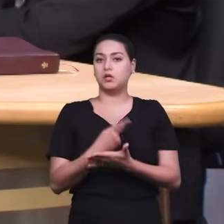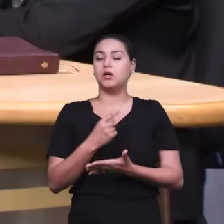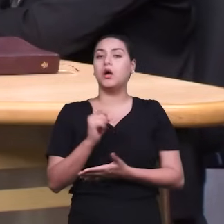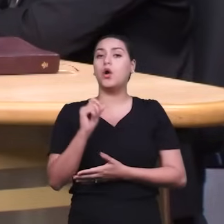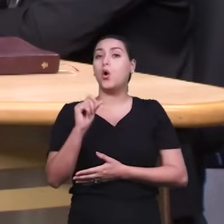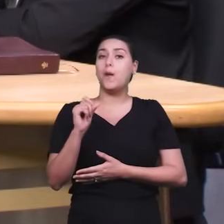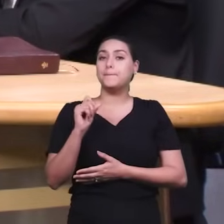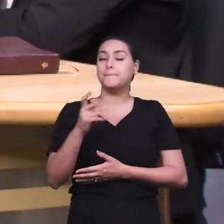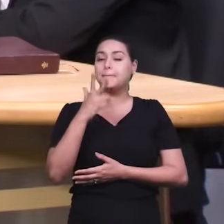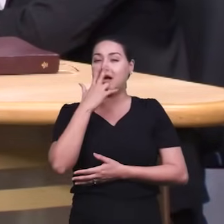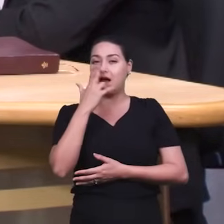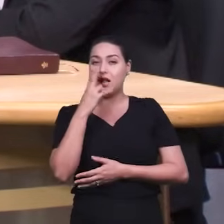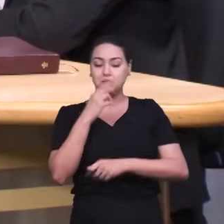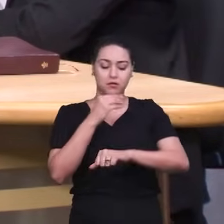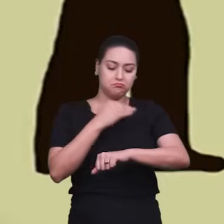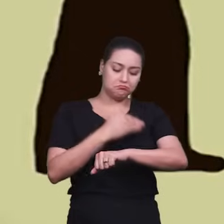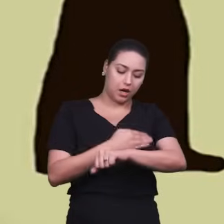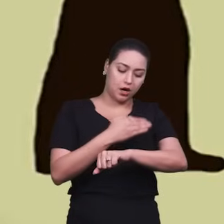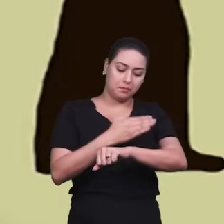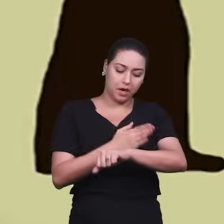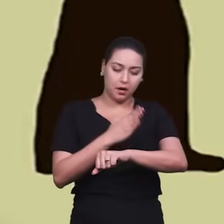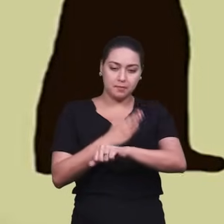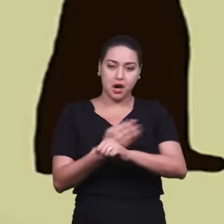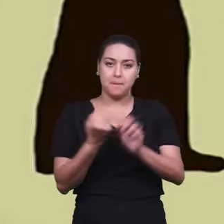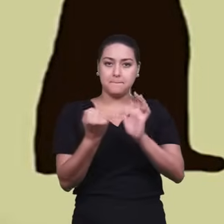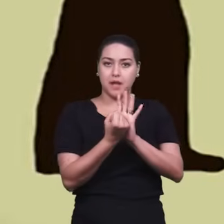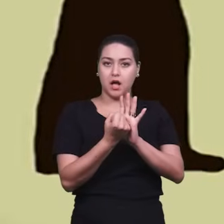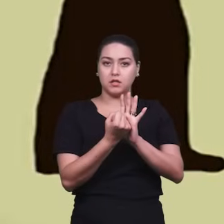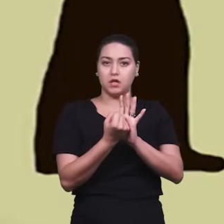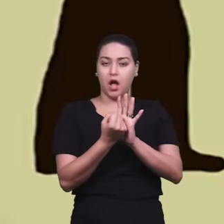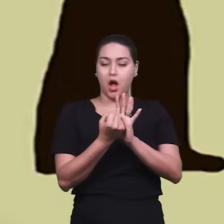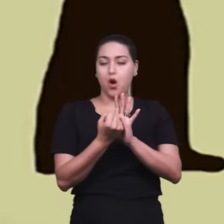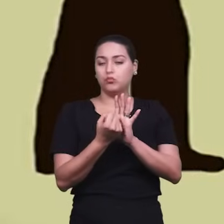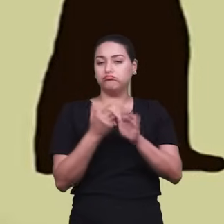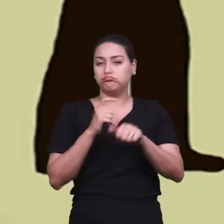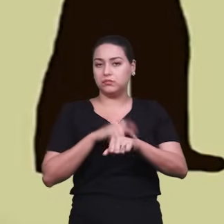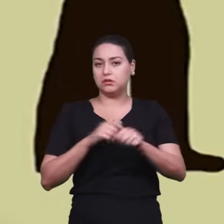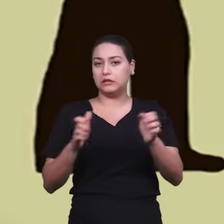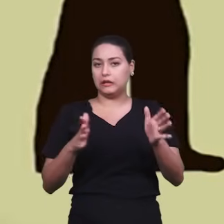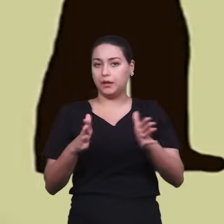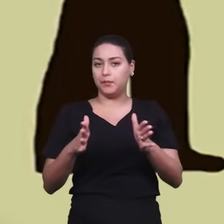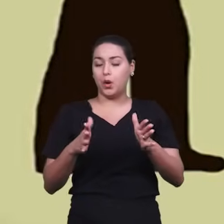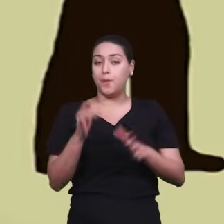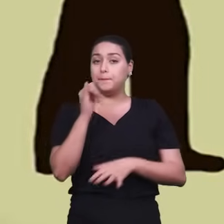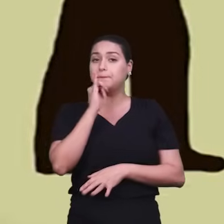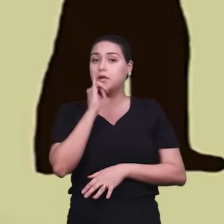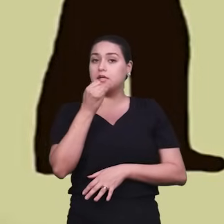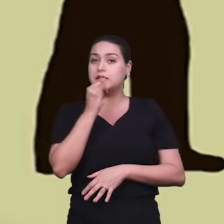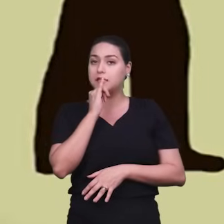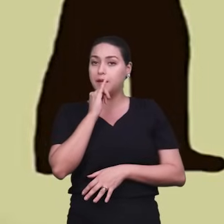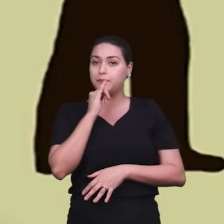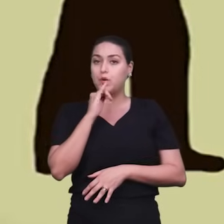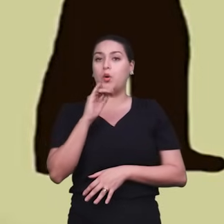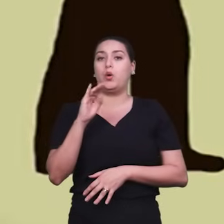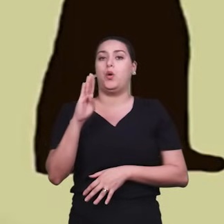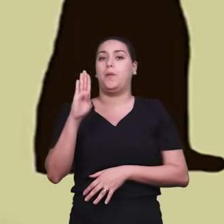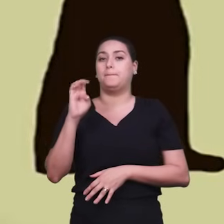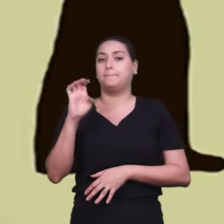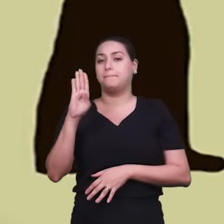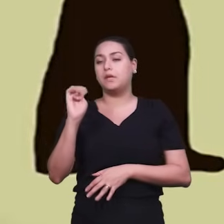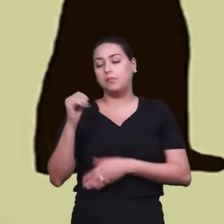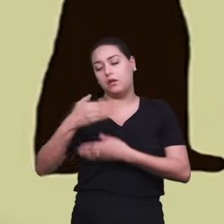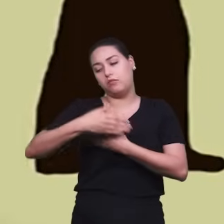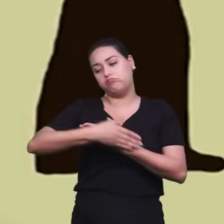gente vai observar ali, lá no cantinho do quadro, um bebê. Né? Então, ali essa ampulheta,